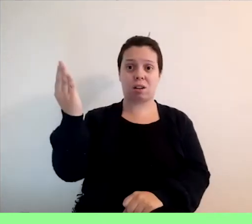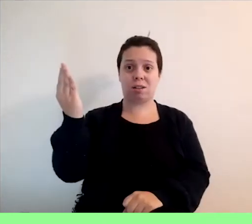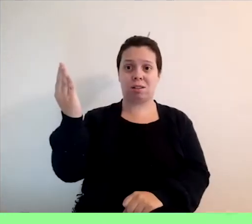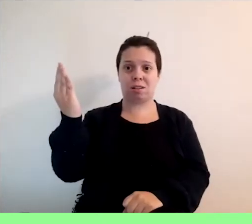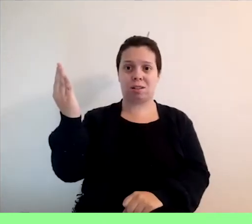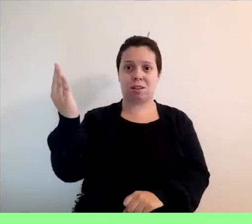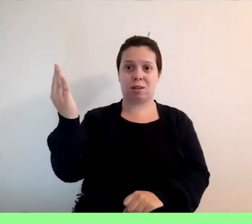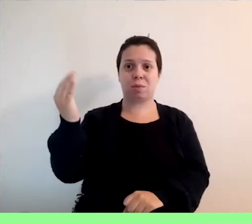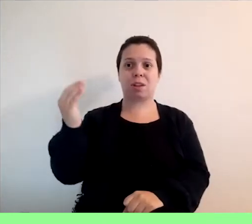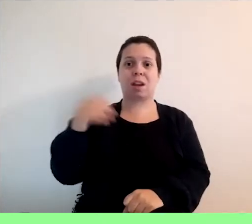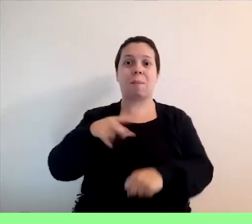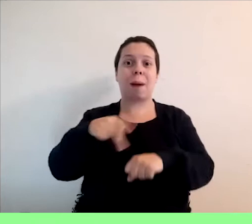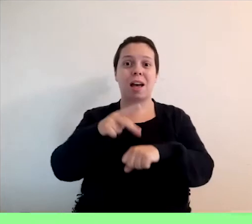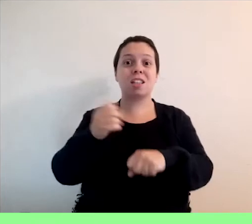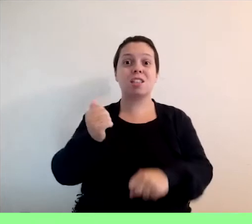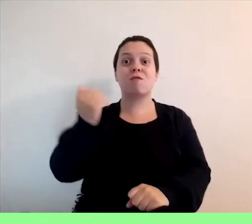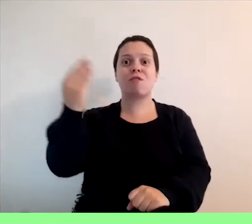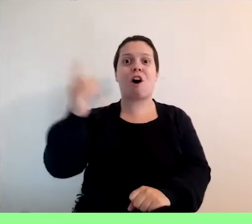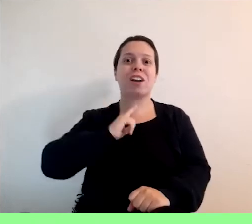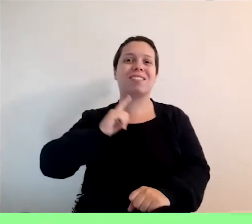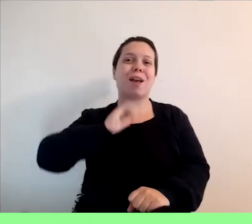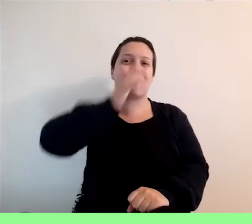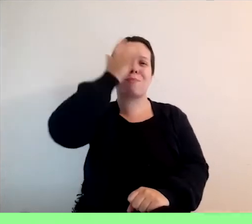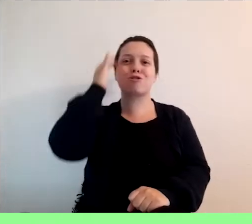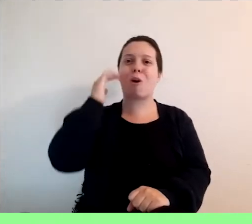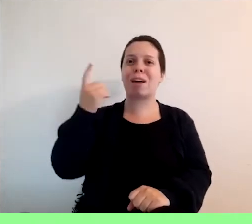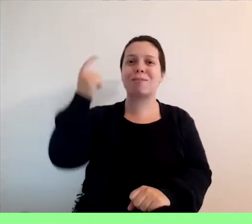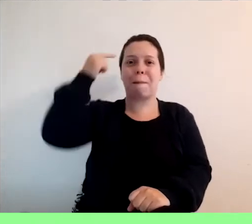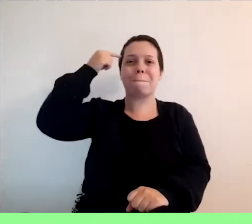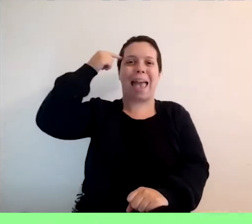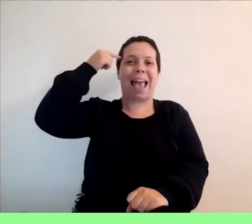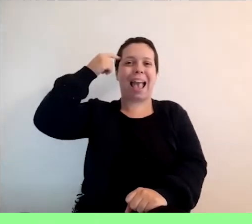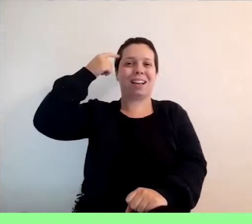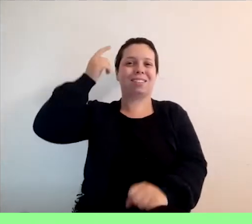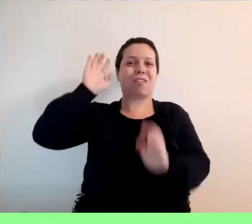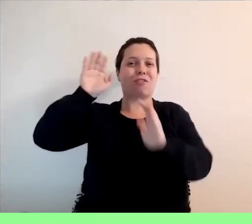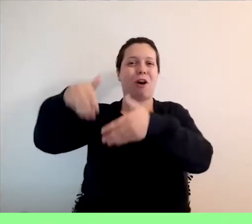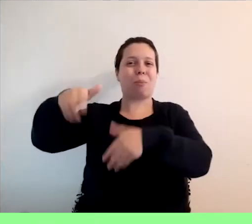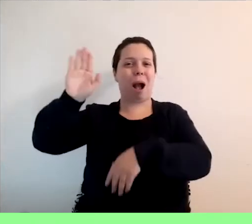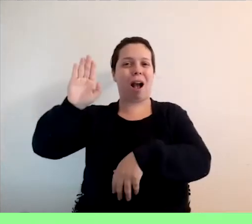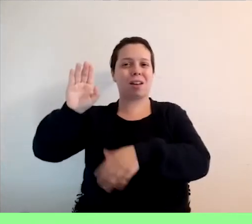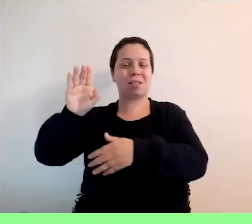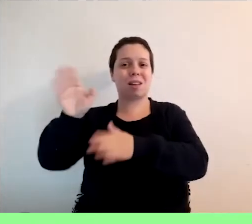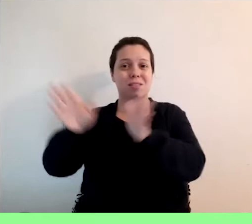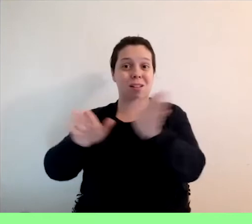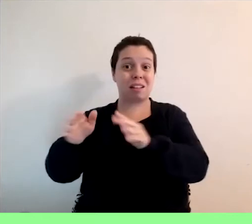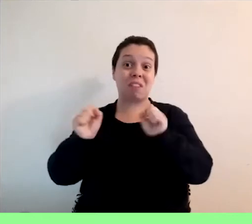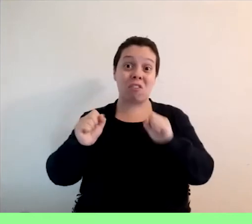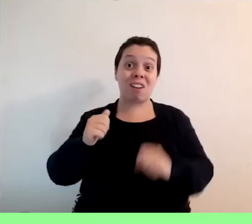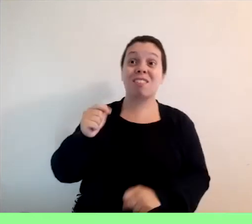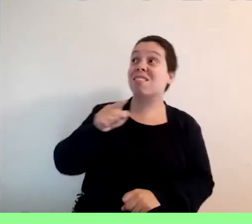maior adesão à acessibilidade, então pode ser que lá eles já tenham percebido